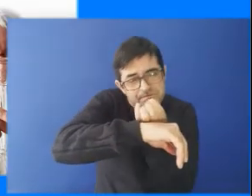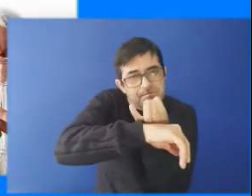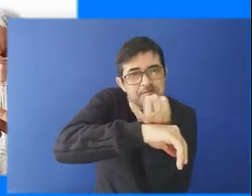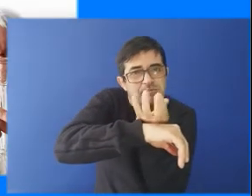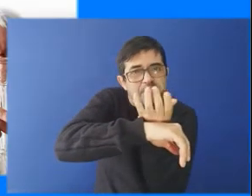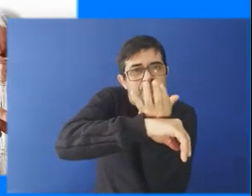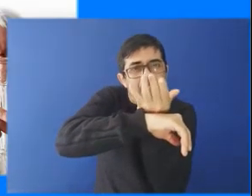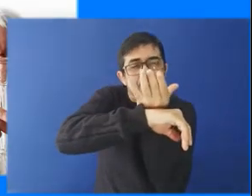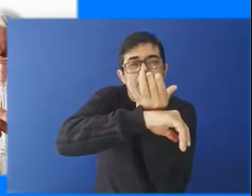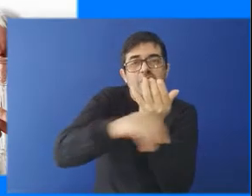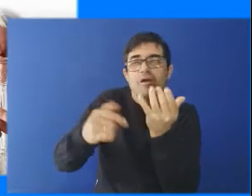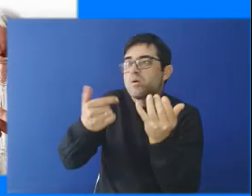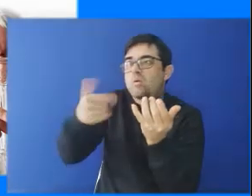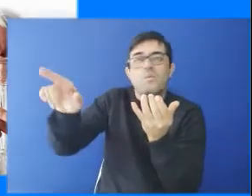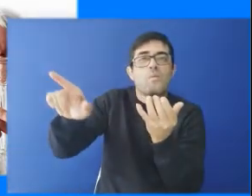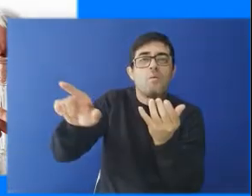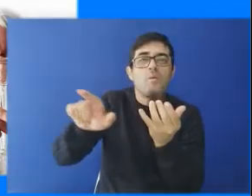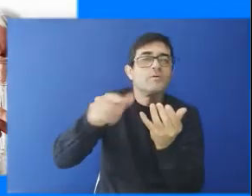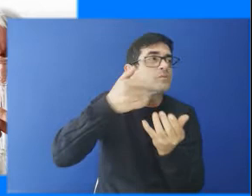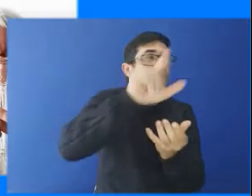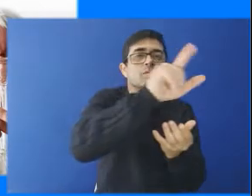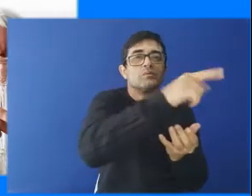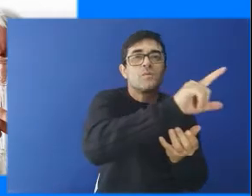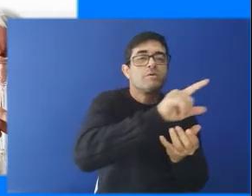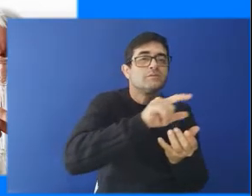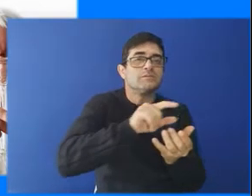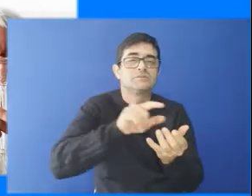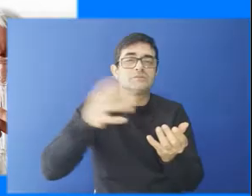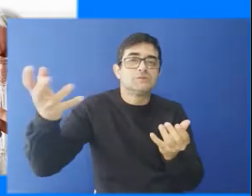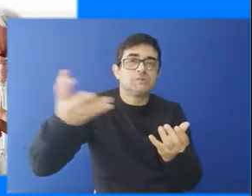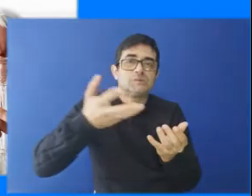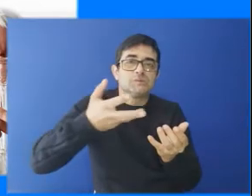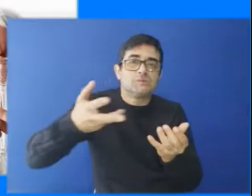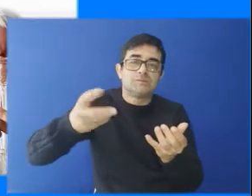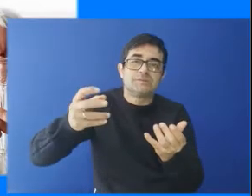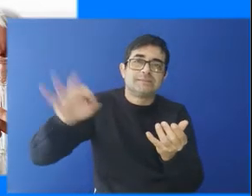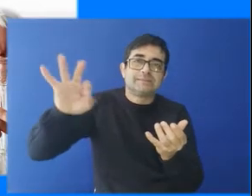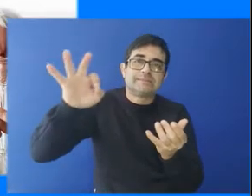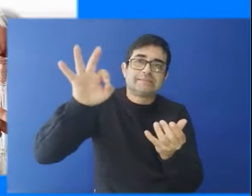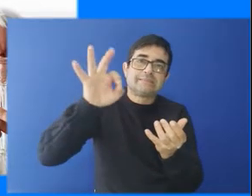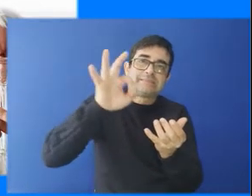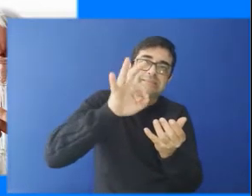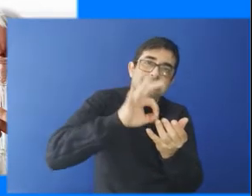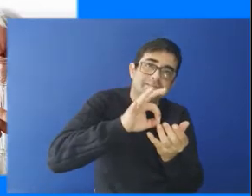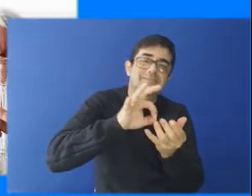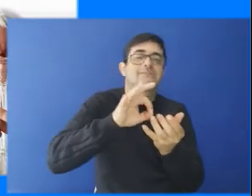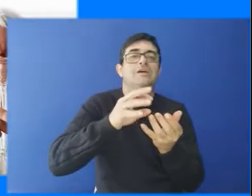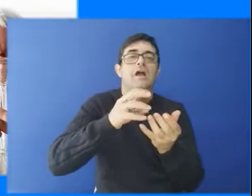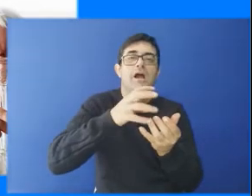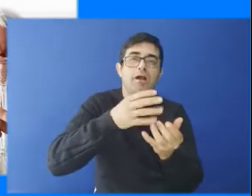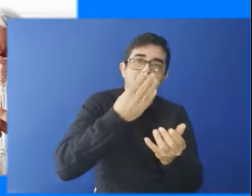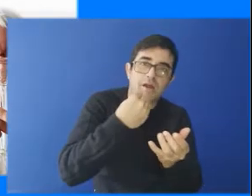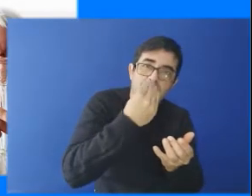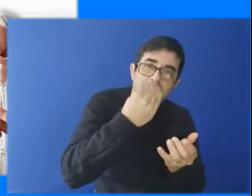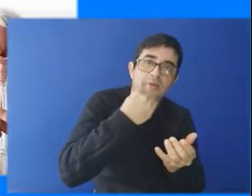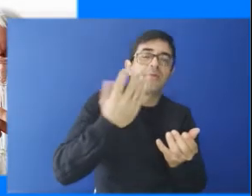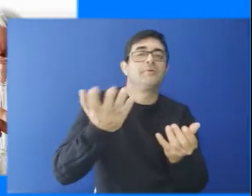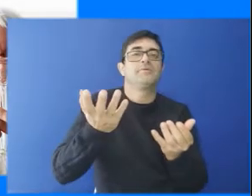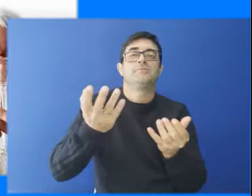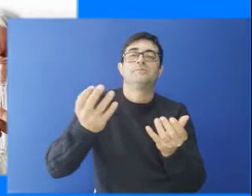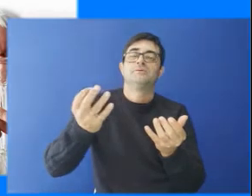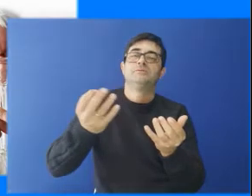algumas espécies realmente pequenas, que começam a atrair organismos animais. Esses animais vêm para polinizar, por exemplo,